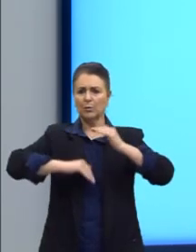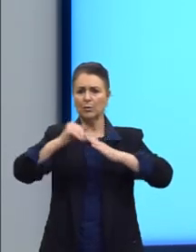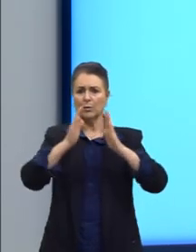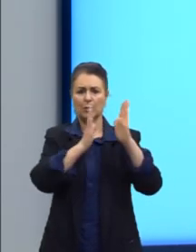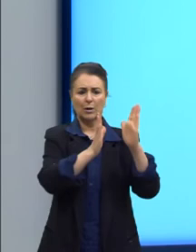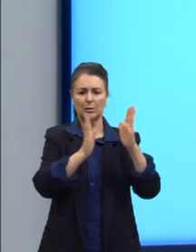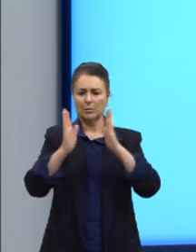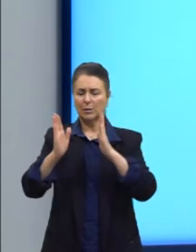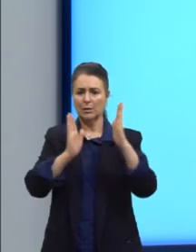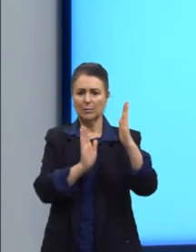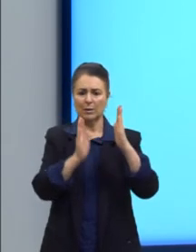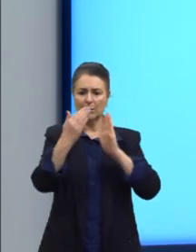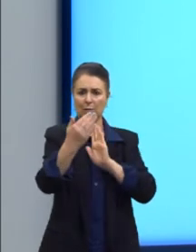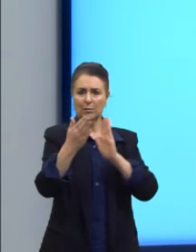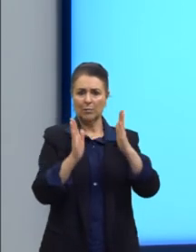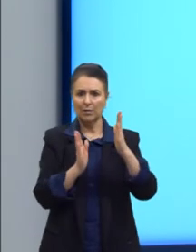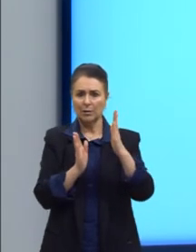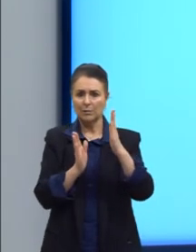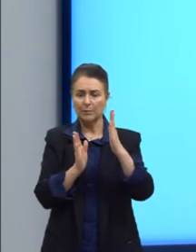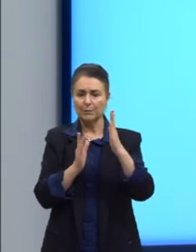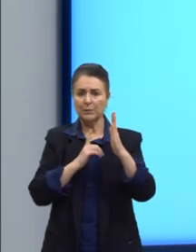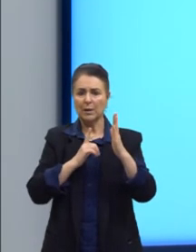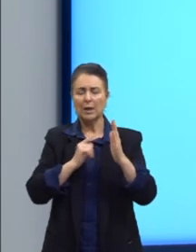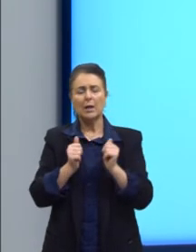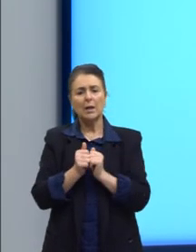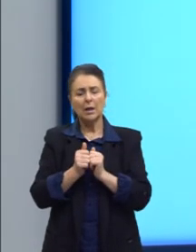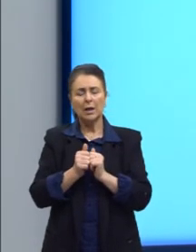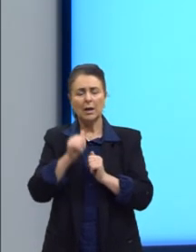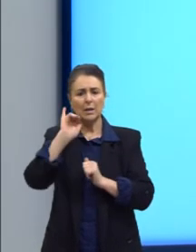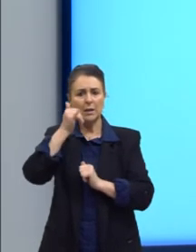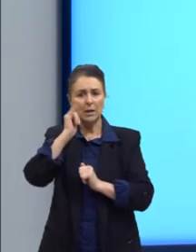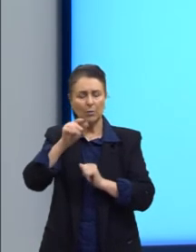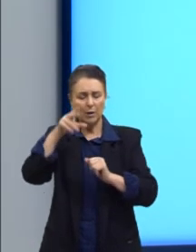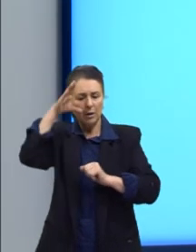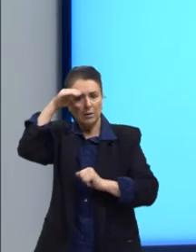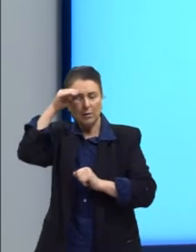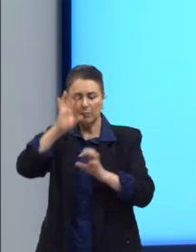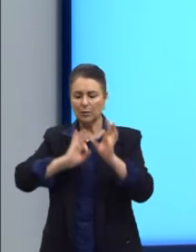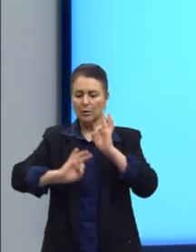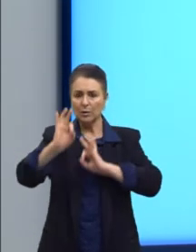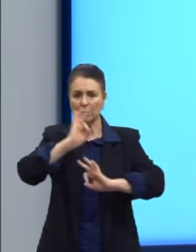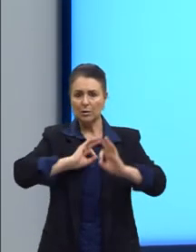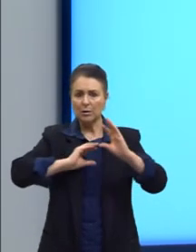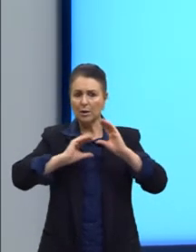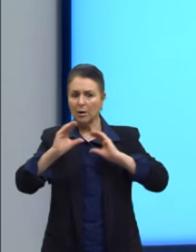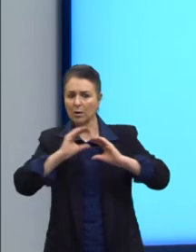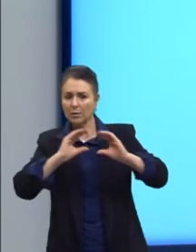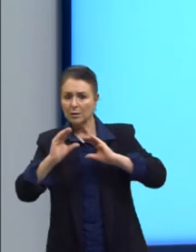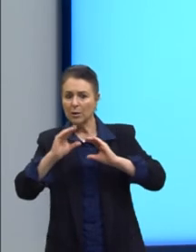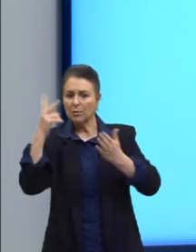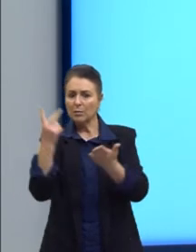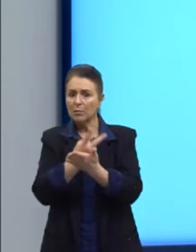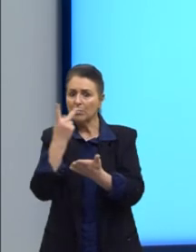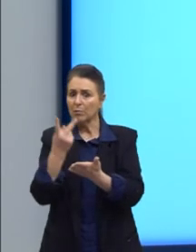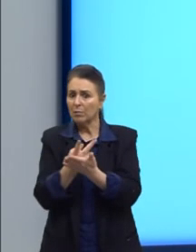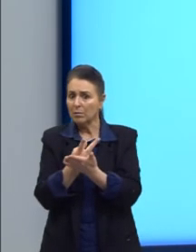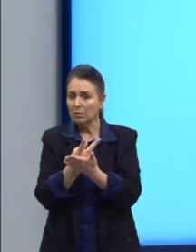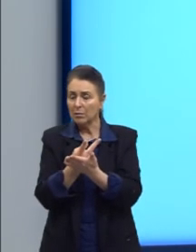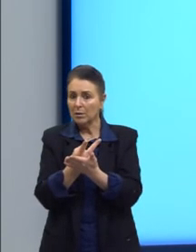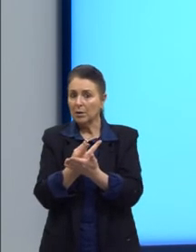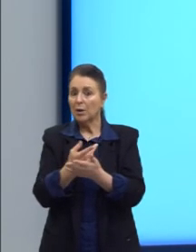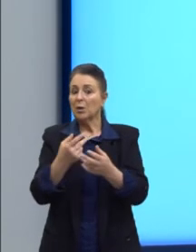paredes e o narrador ele vai observar e organizar a comunicação dos acontecimentos ocorridos